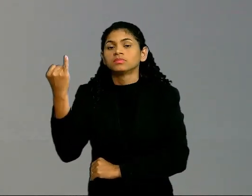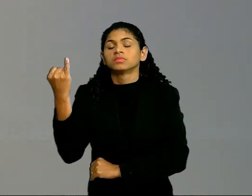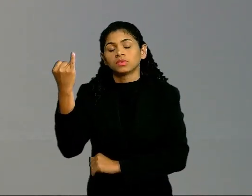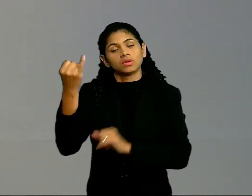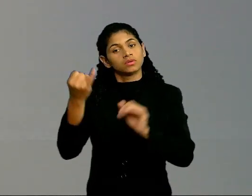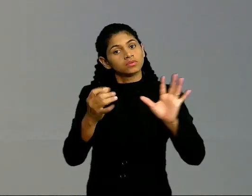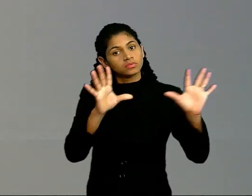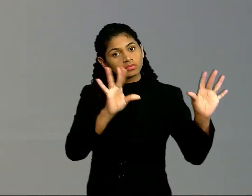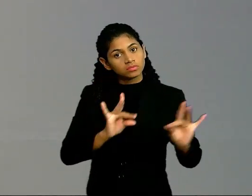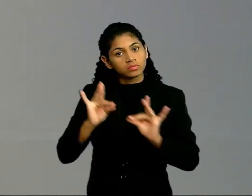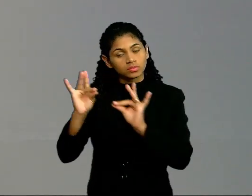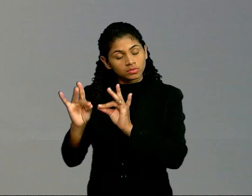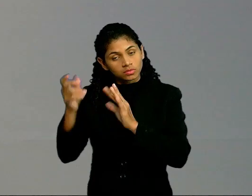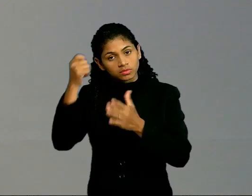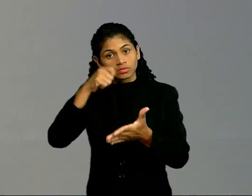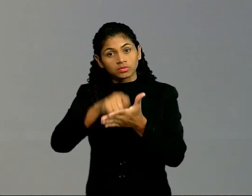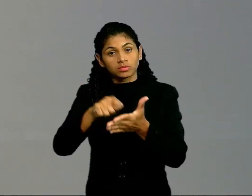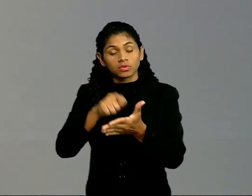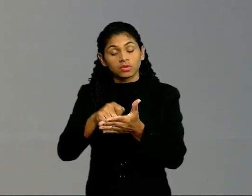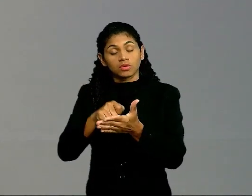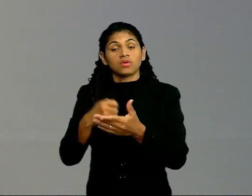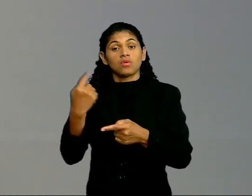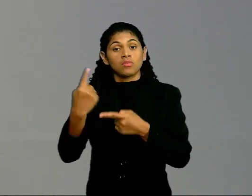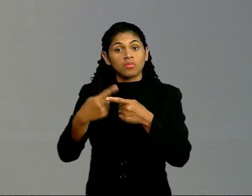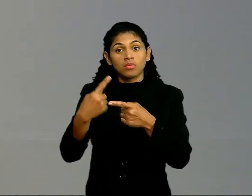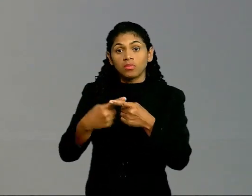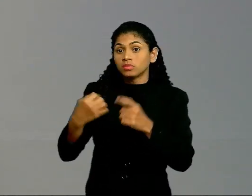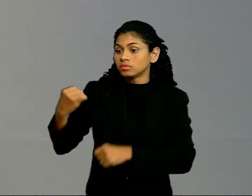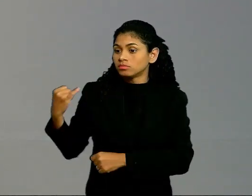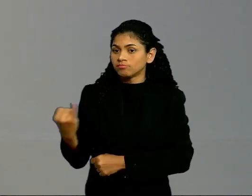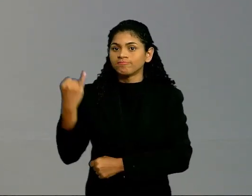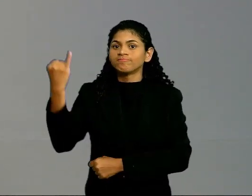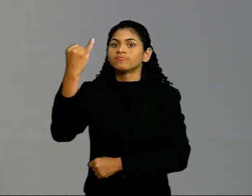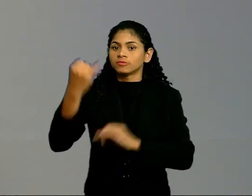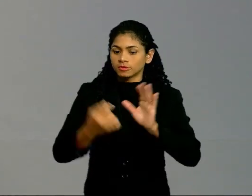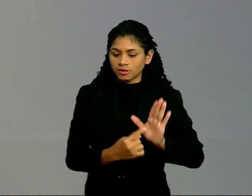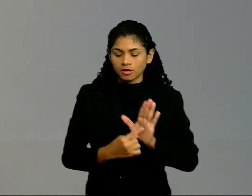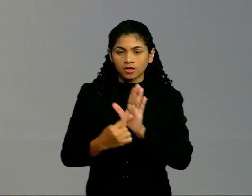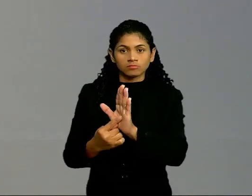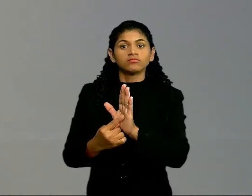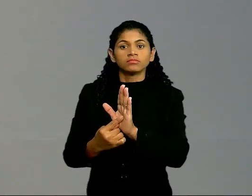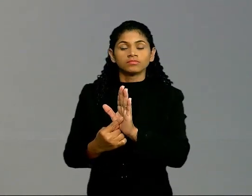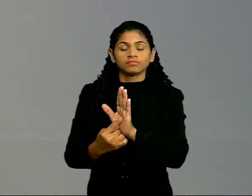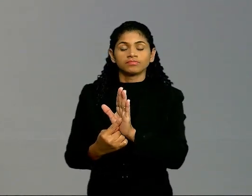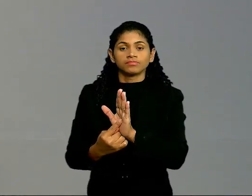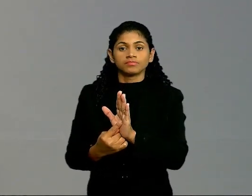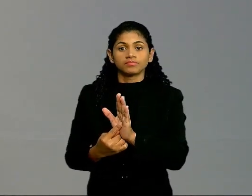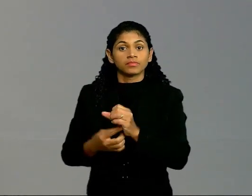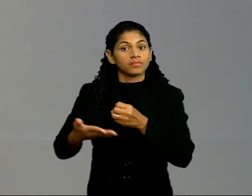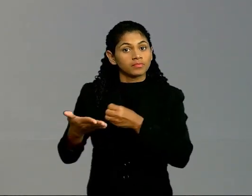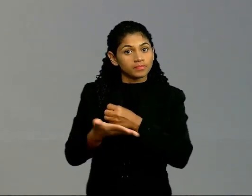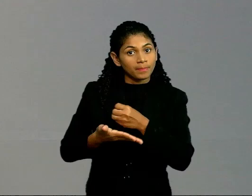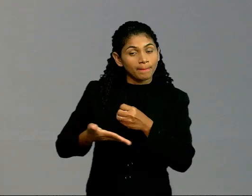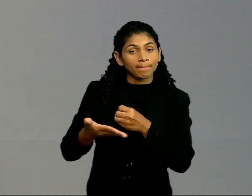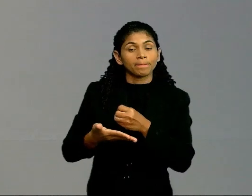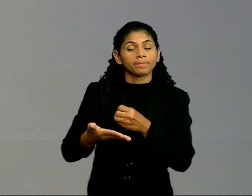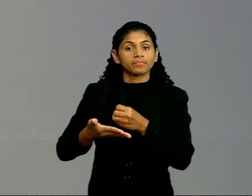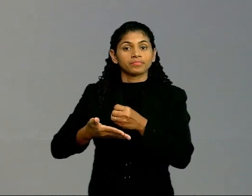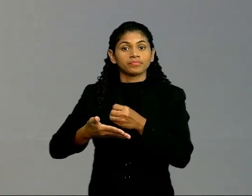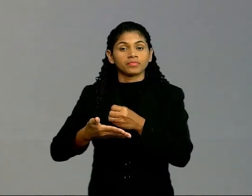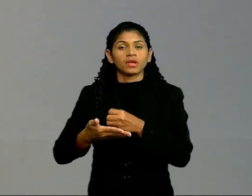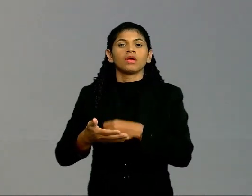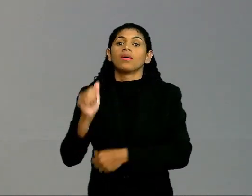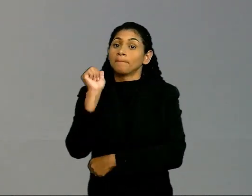consideração a importância que ela tem e a representatividade dela, levando em consideração também que ela é